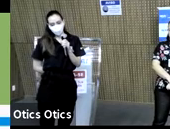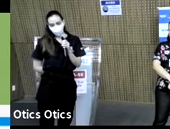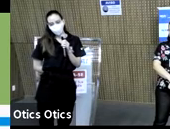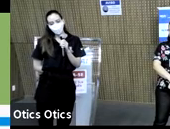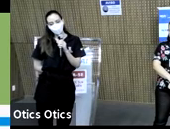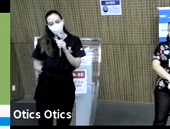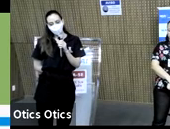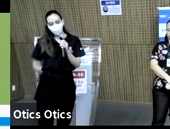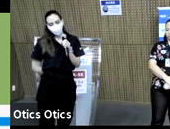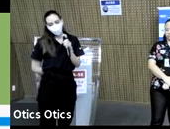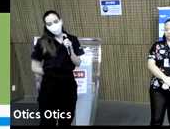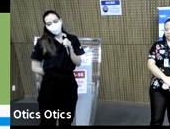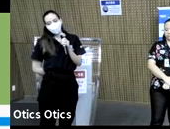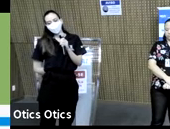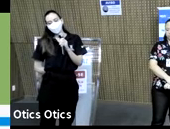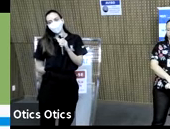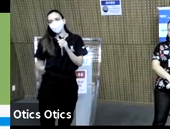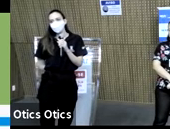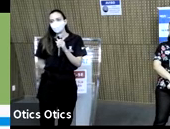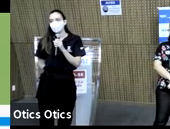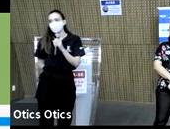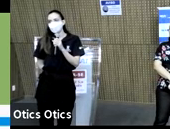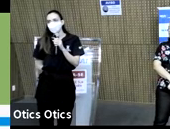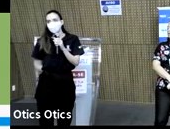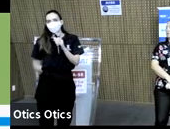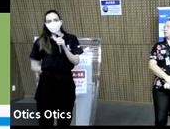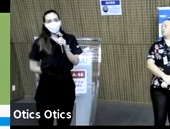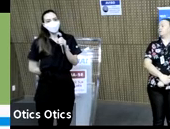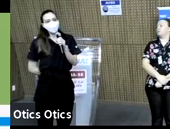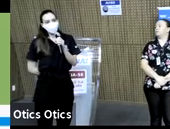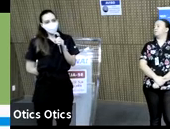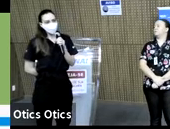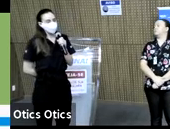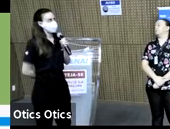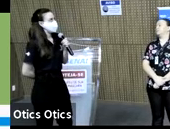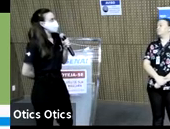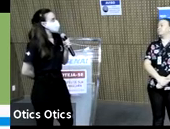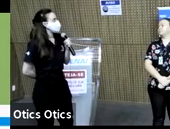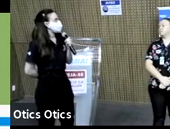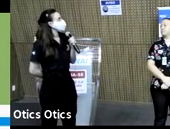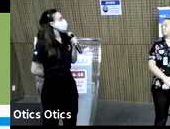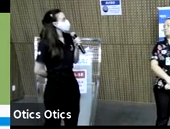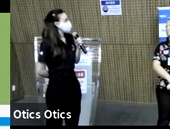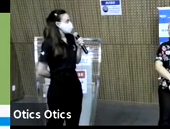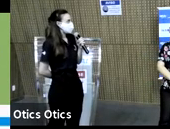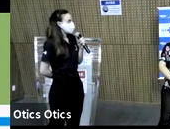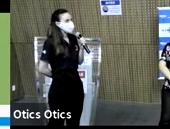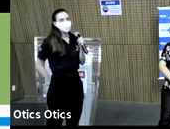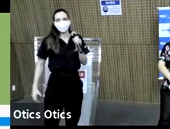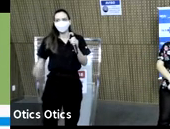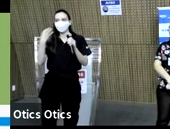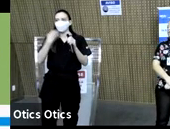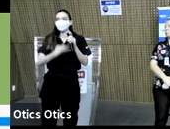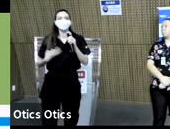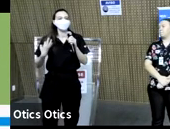2021, temos um caso de cura, todos os que estão de contato desses pacientes também são